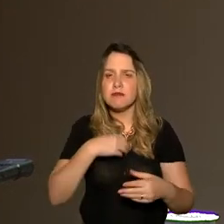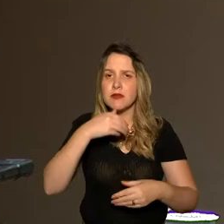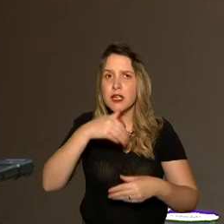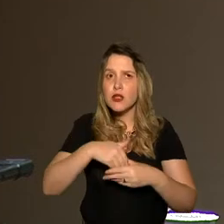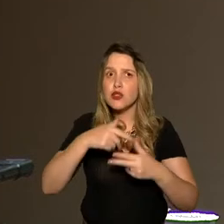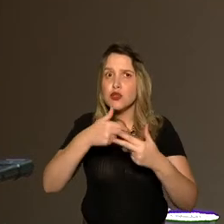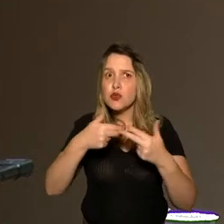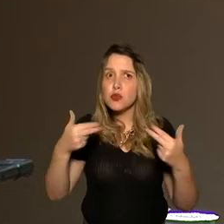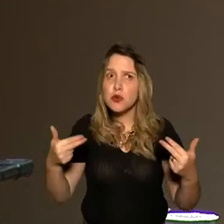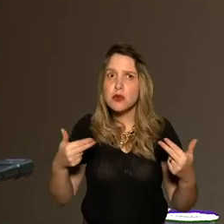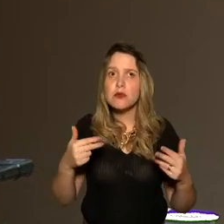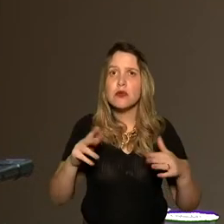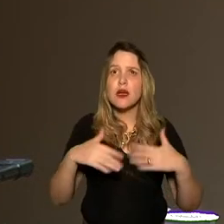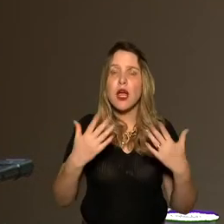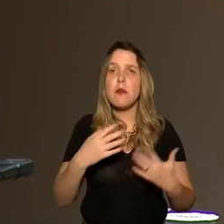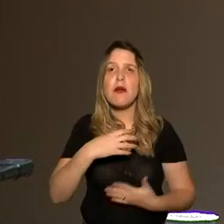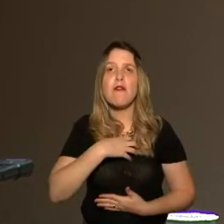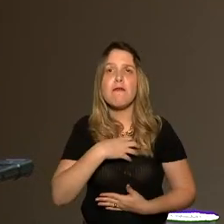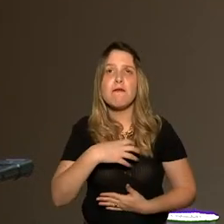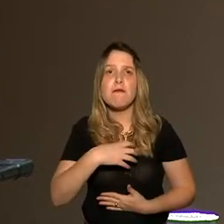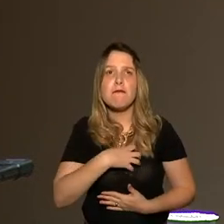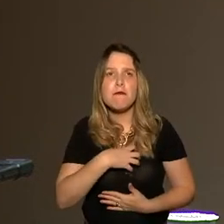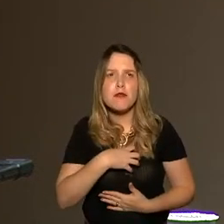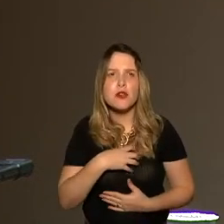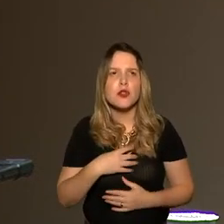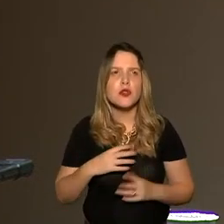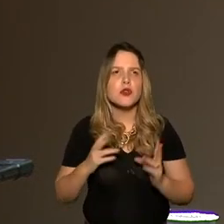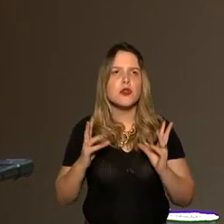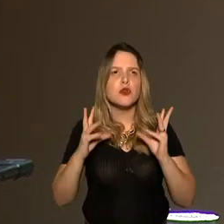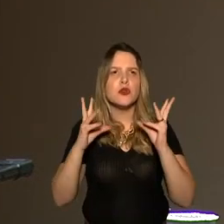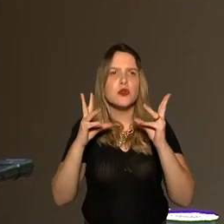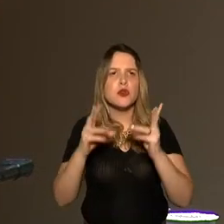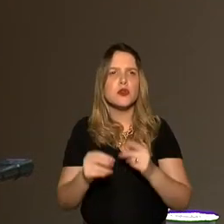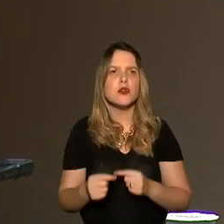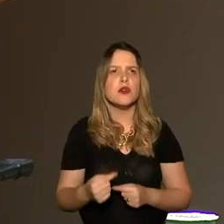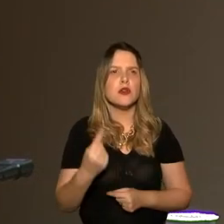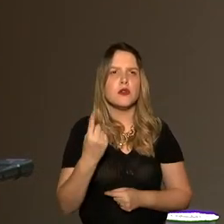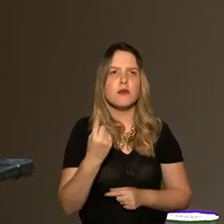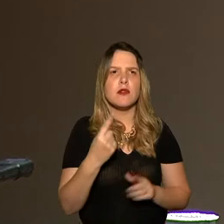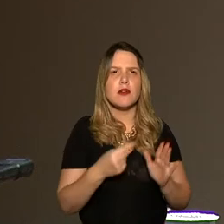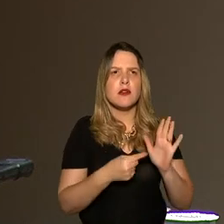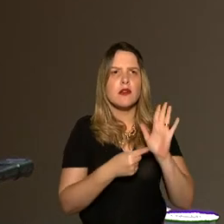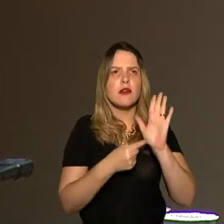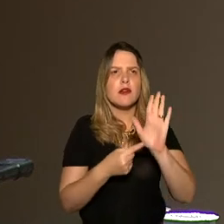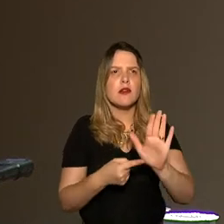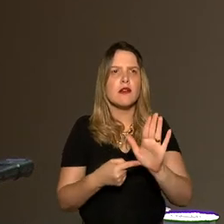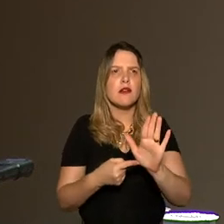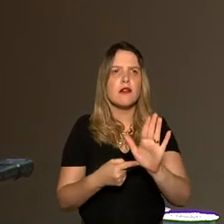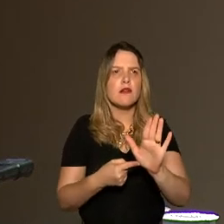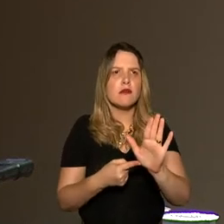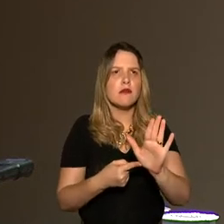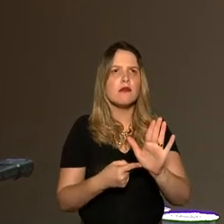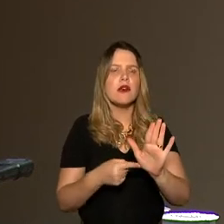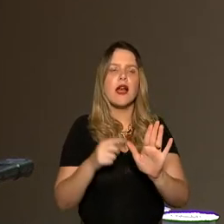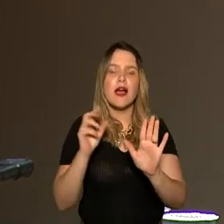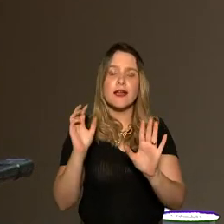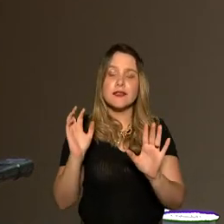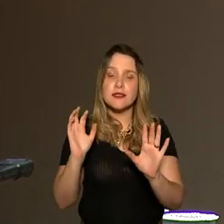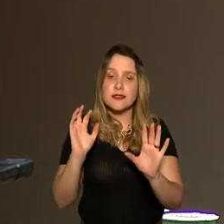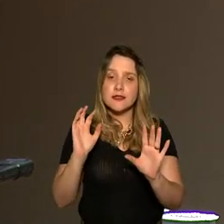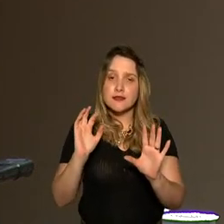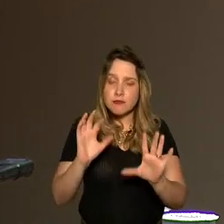e que de alguma forma não quero se sintam não é só representadas mas que as discussões